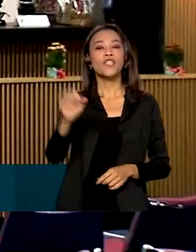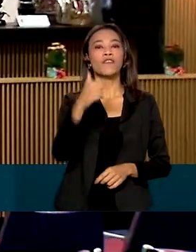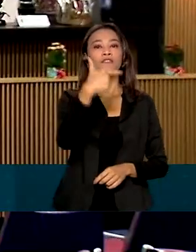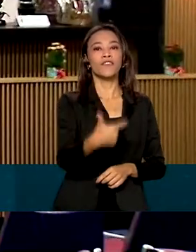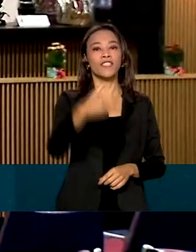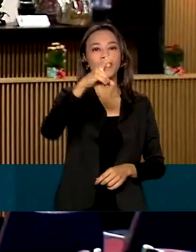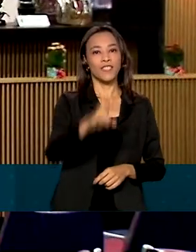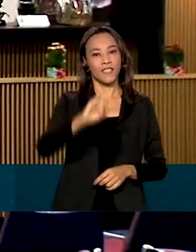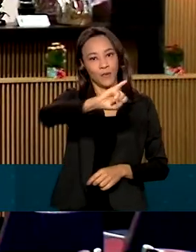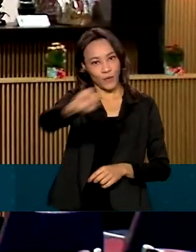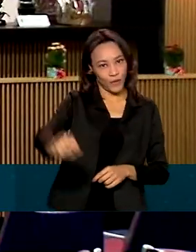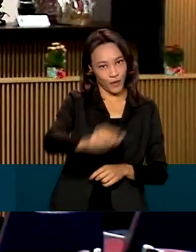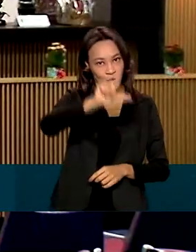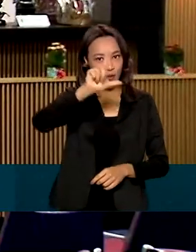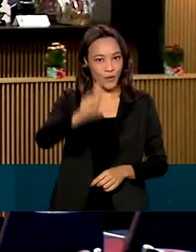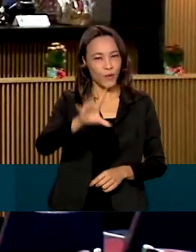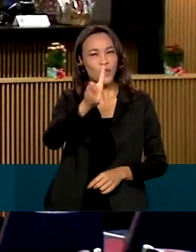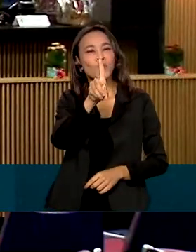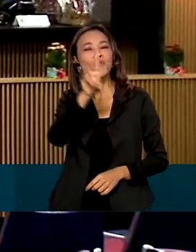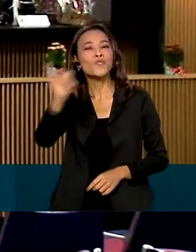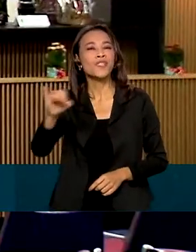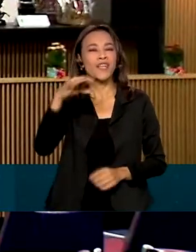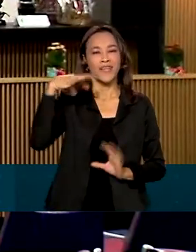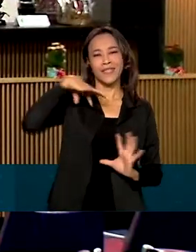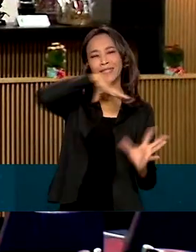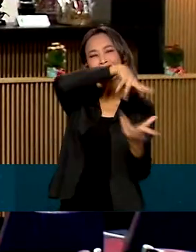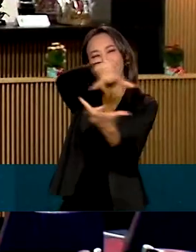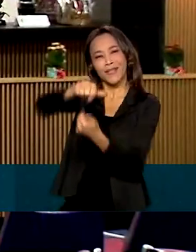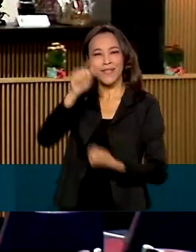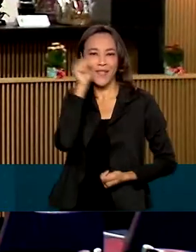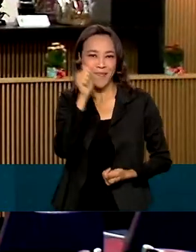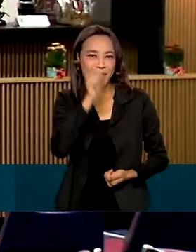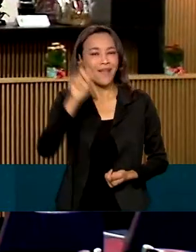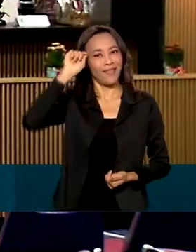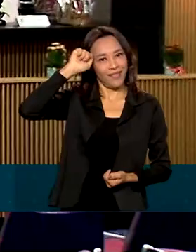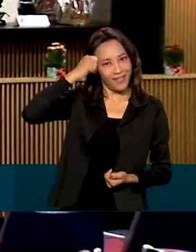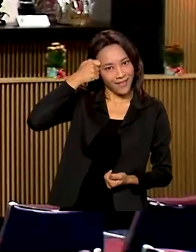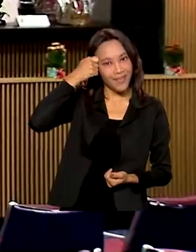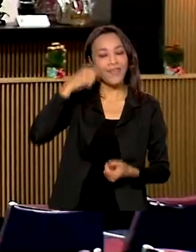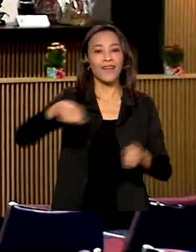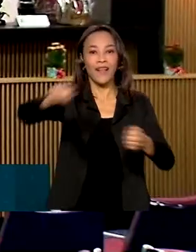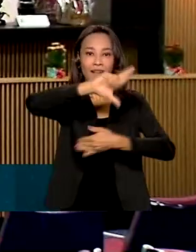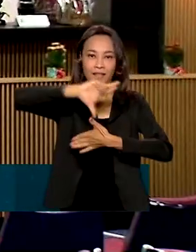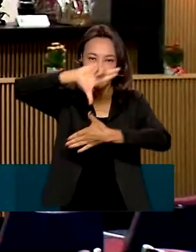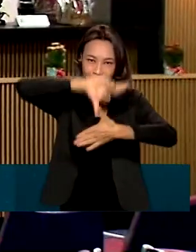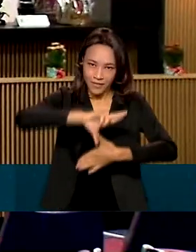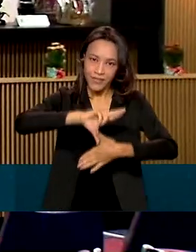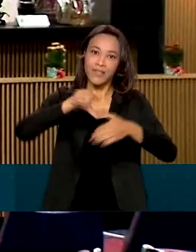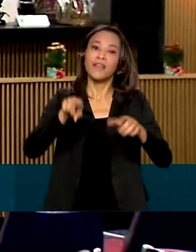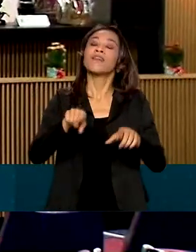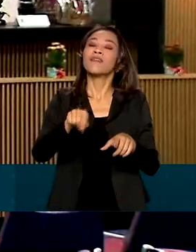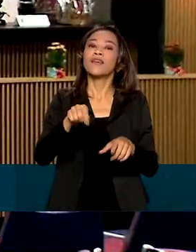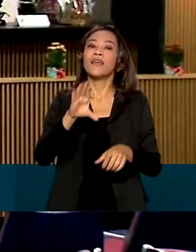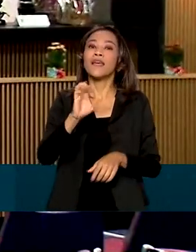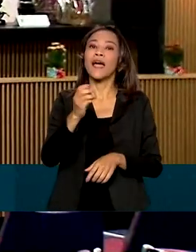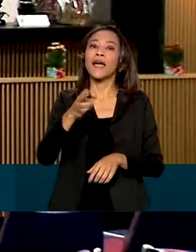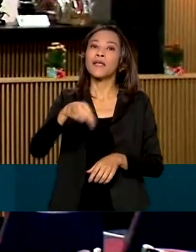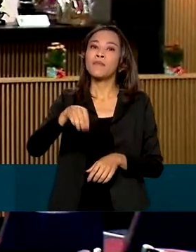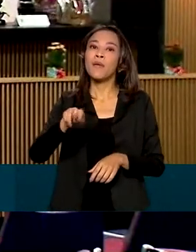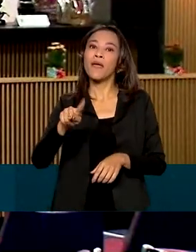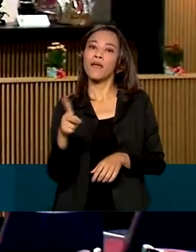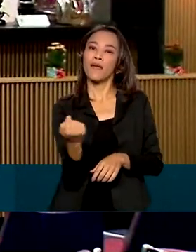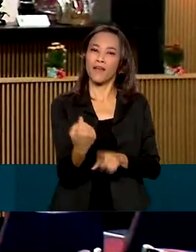de Julho o dia internacional da mulher negra latino-americana e caribenha foi instituído em 1992 a